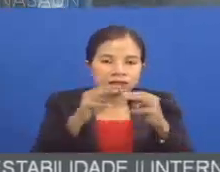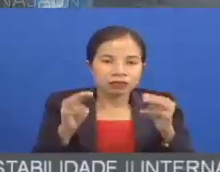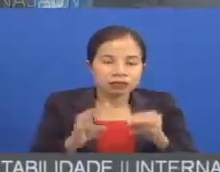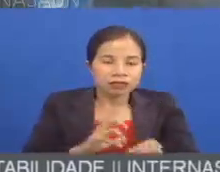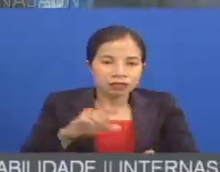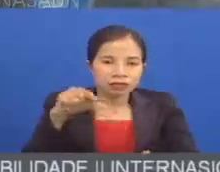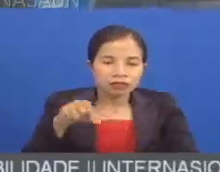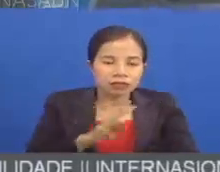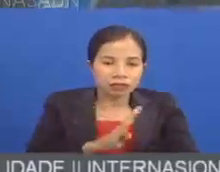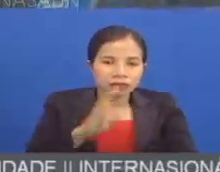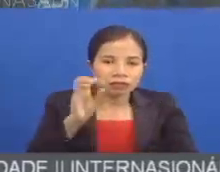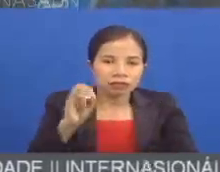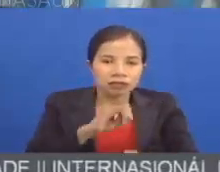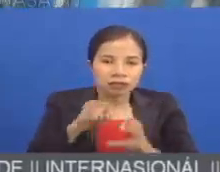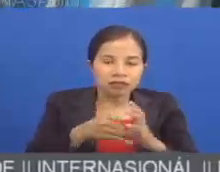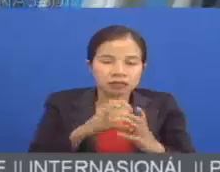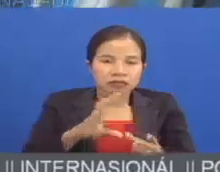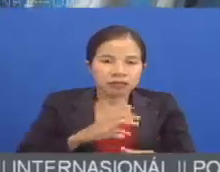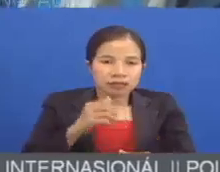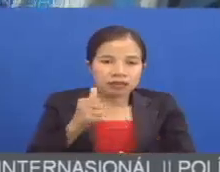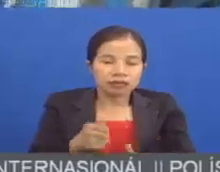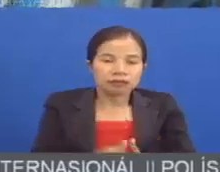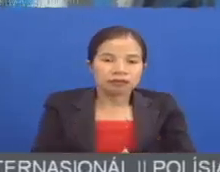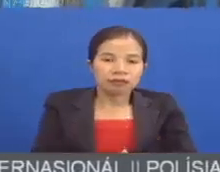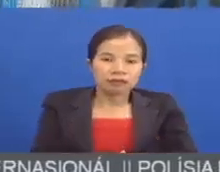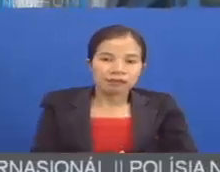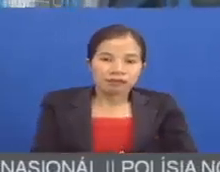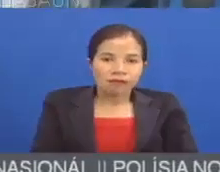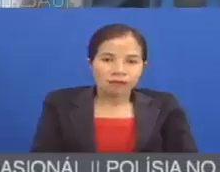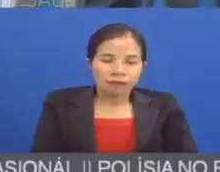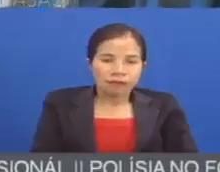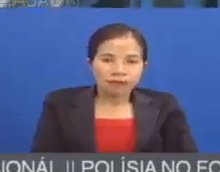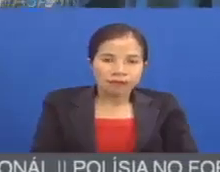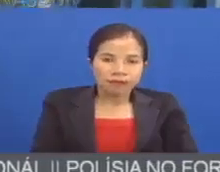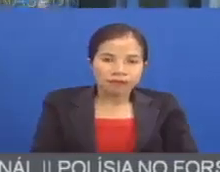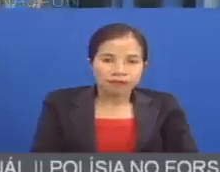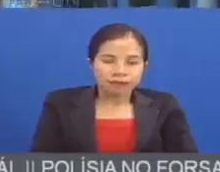likisa bobonaru inclui kovalima Domingos da Costa Lídia Martins Bartetelli.